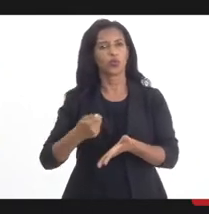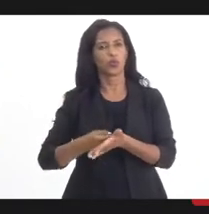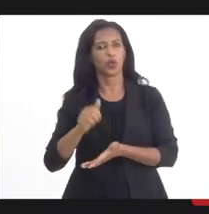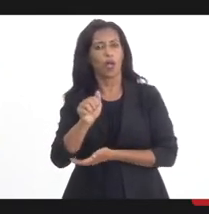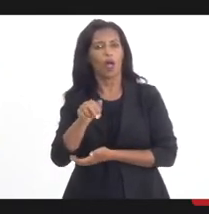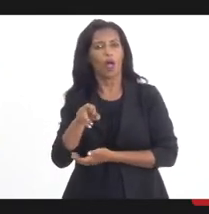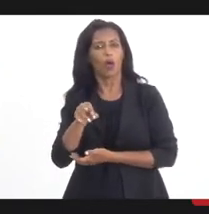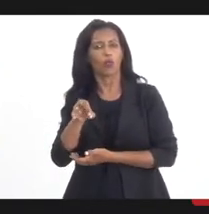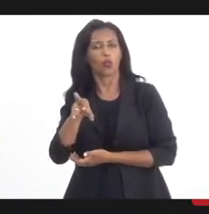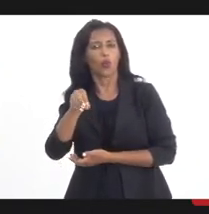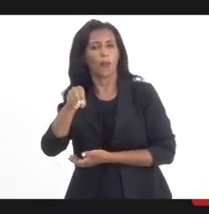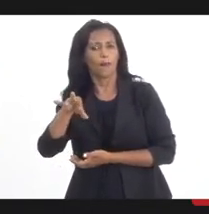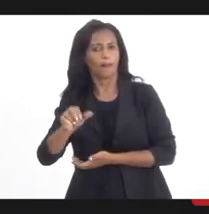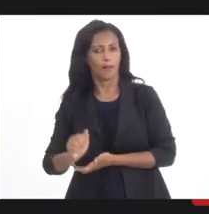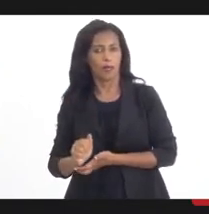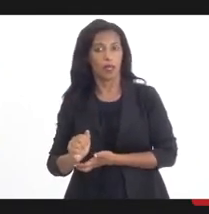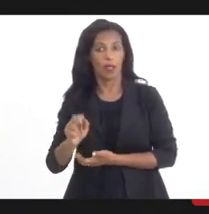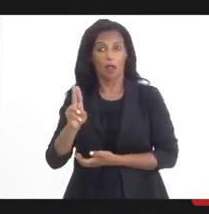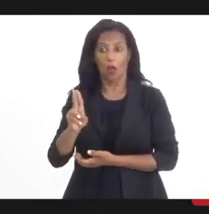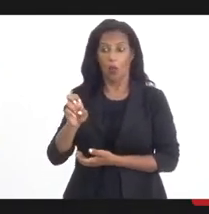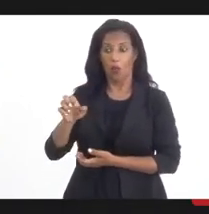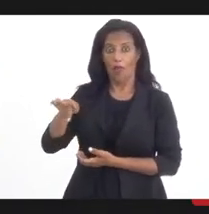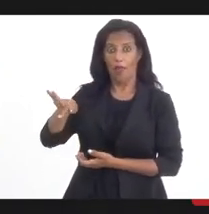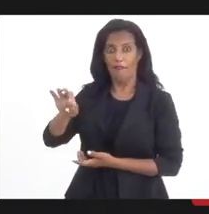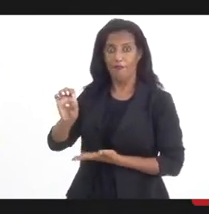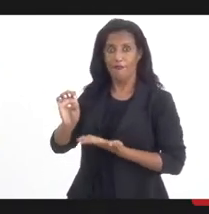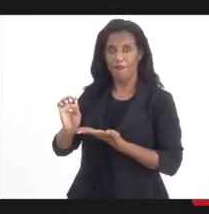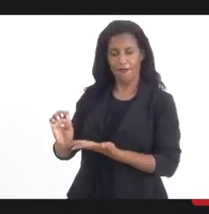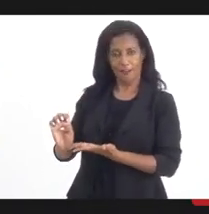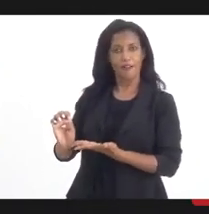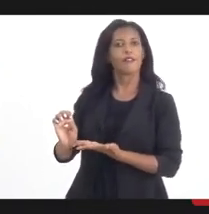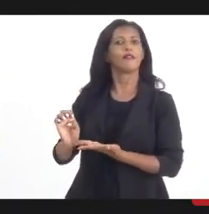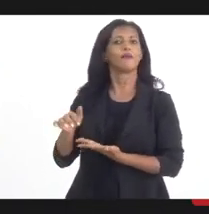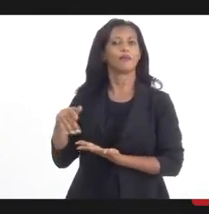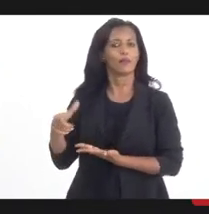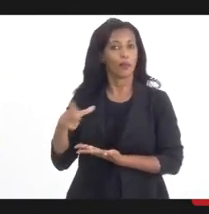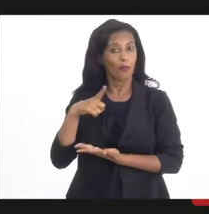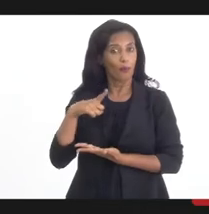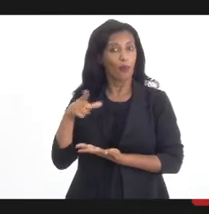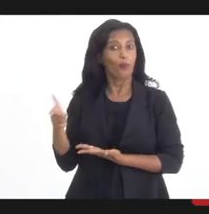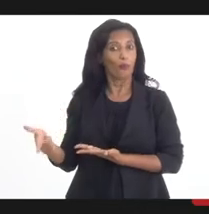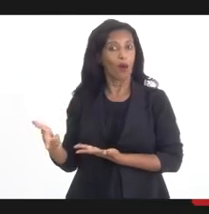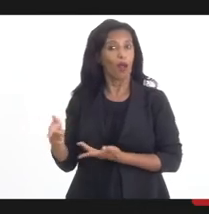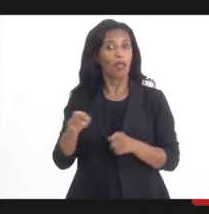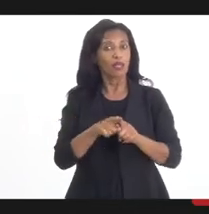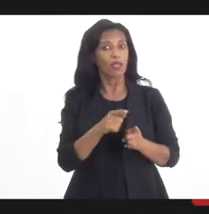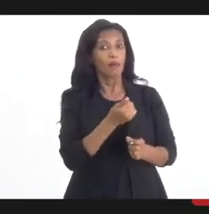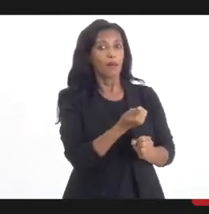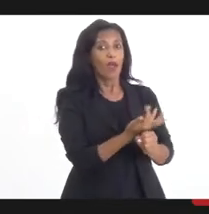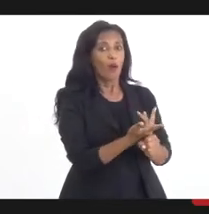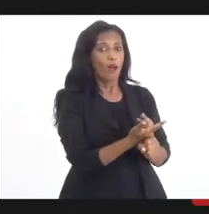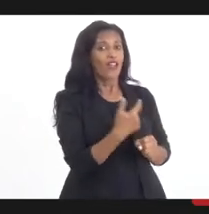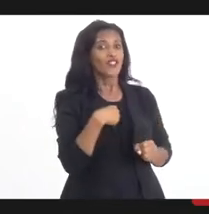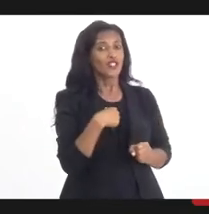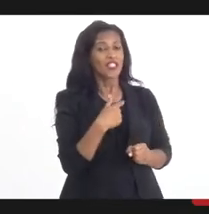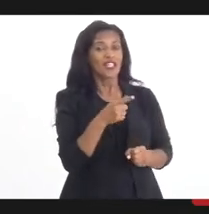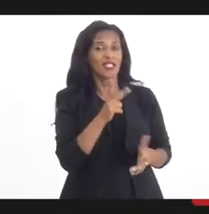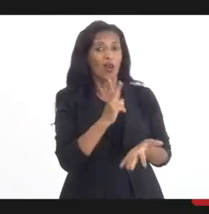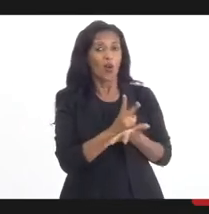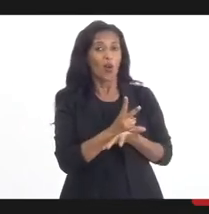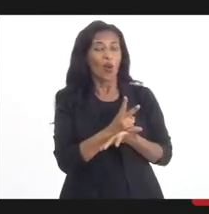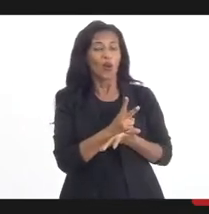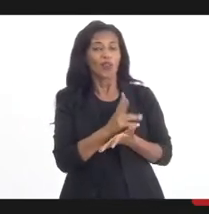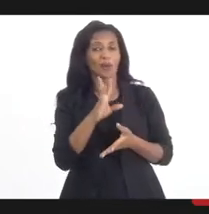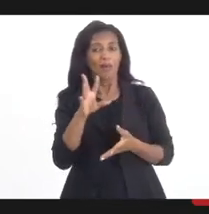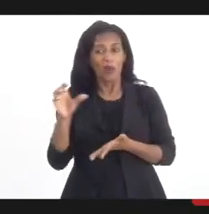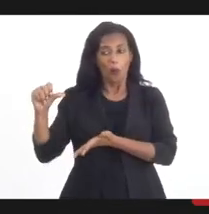autonomia por parte da UENF, porque a UENF tinha uma mantenedora. Inclusive, a UERJ também queria pegar cursos lá e manter a UENF